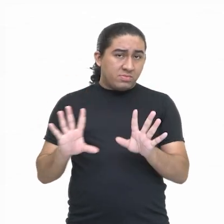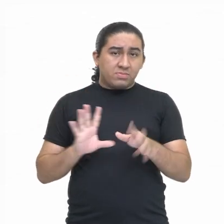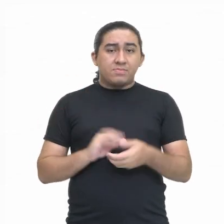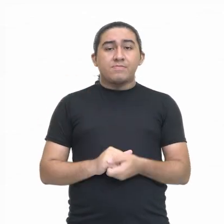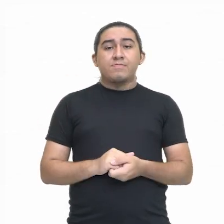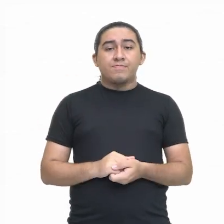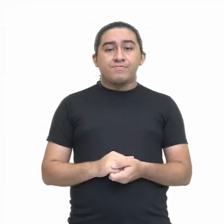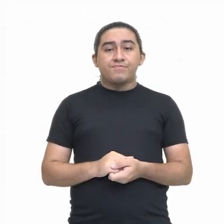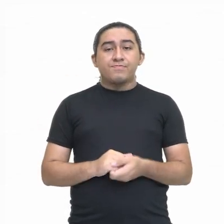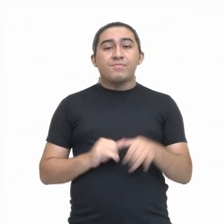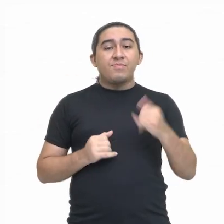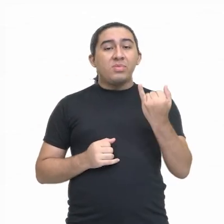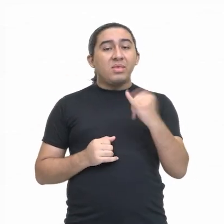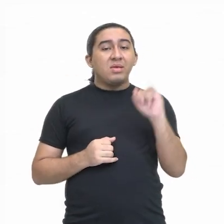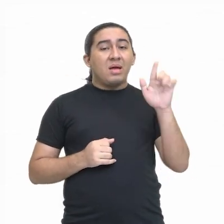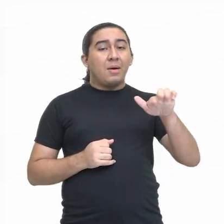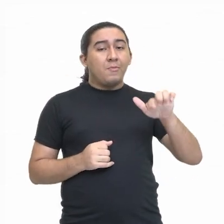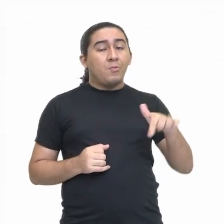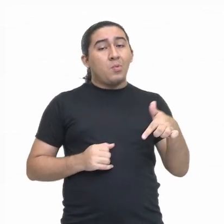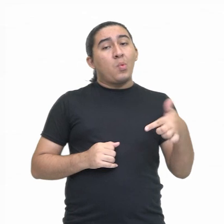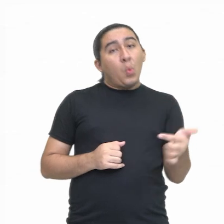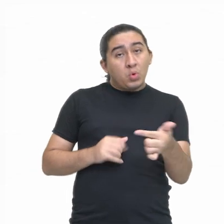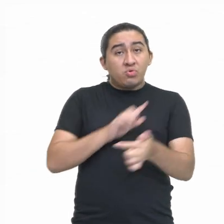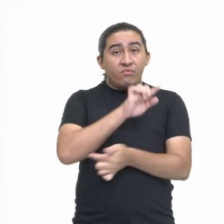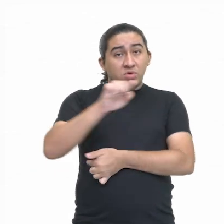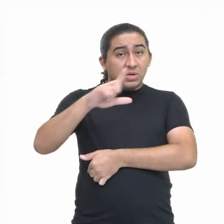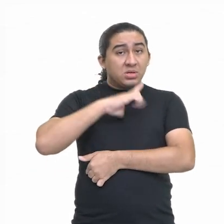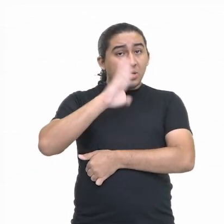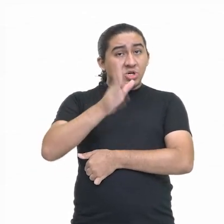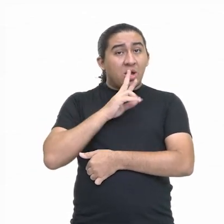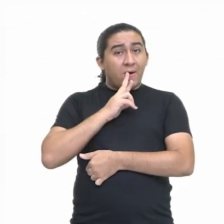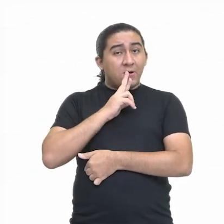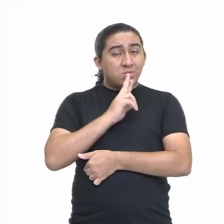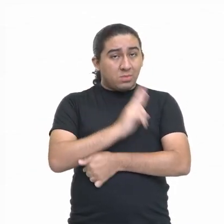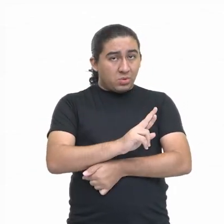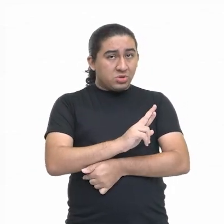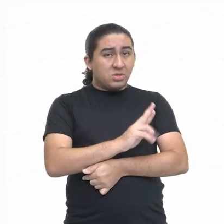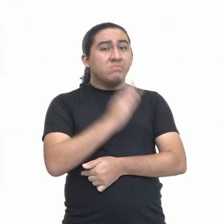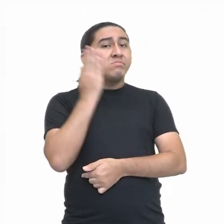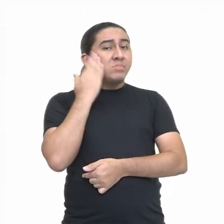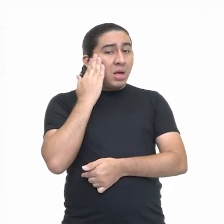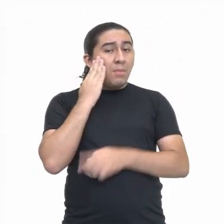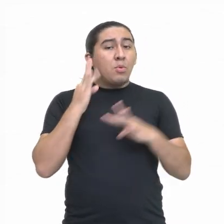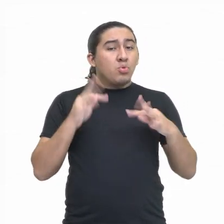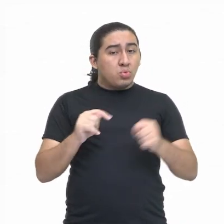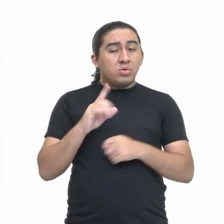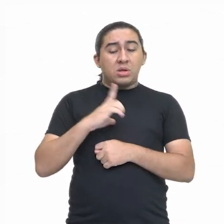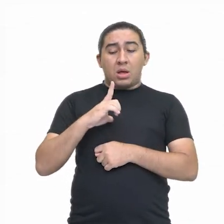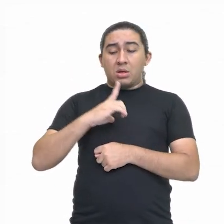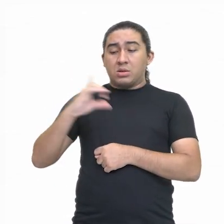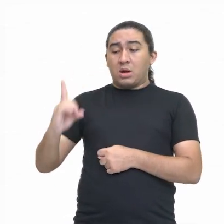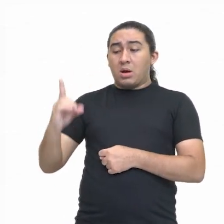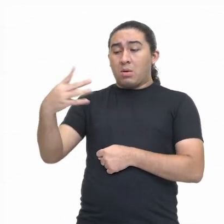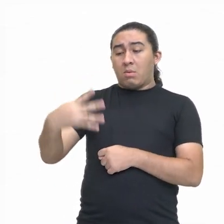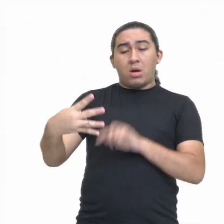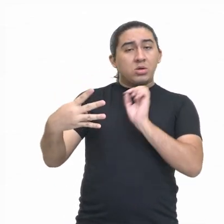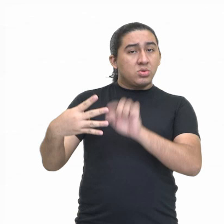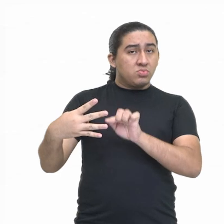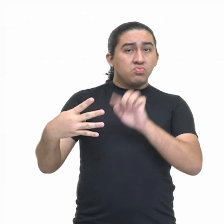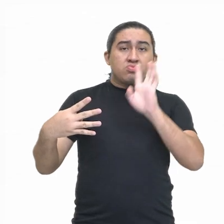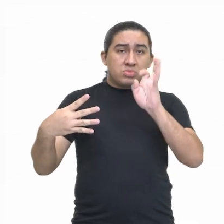geral. Quando a gente vai para o método dedutivo, você já tem aí uma equação já mais